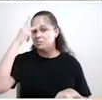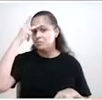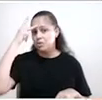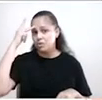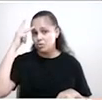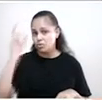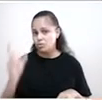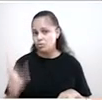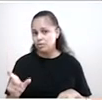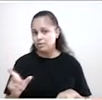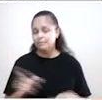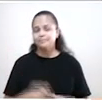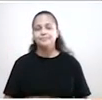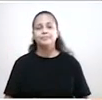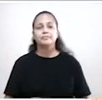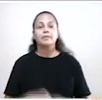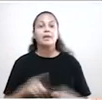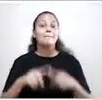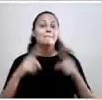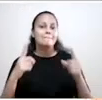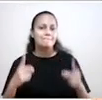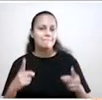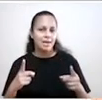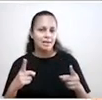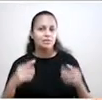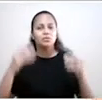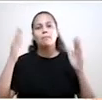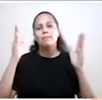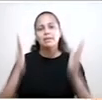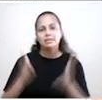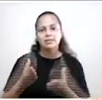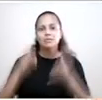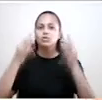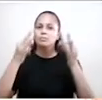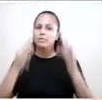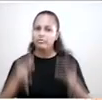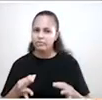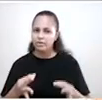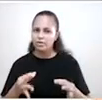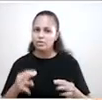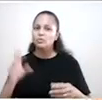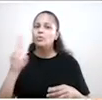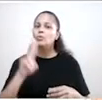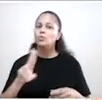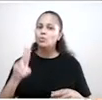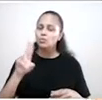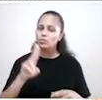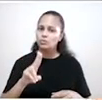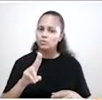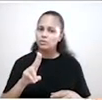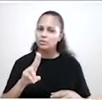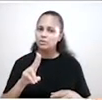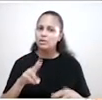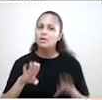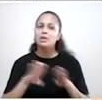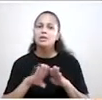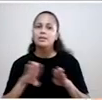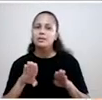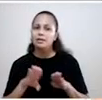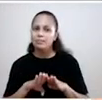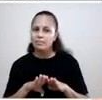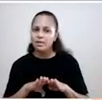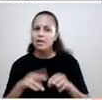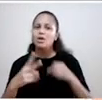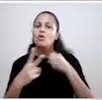estas pessoas. Mas o presente perfeito é usar esse have ou has mais o verbo